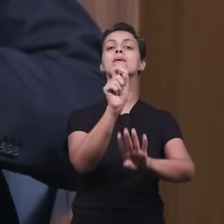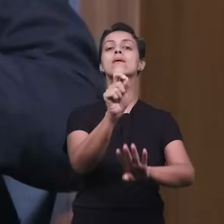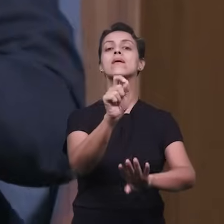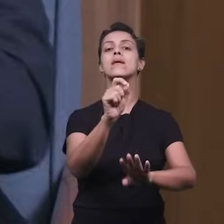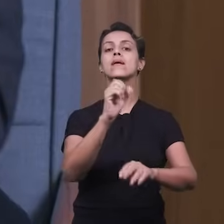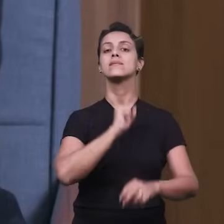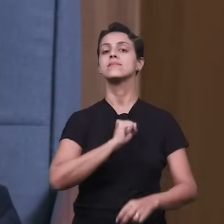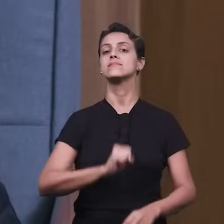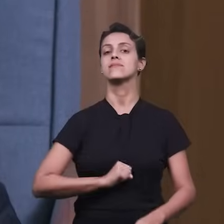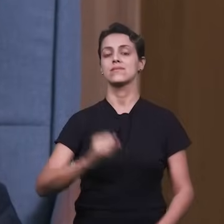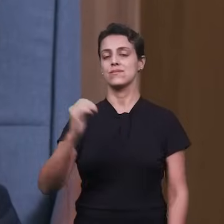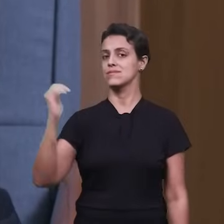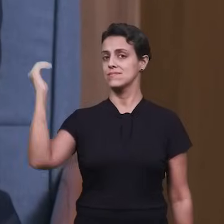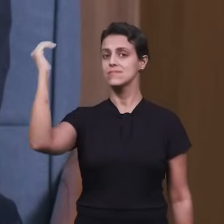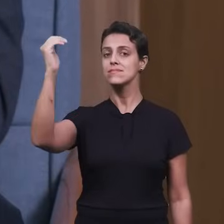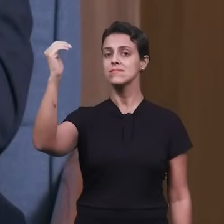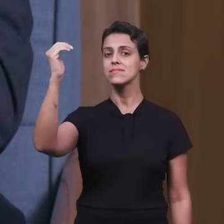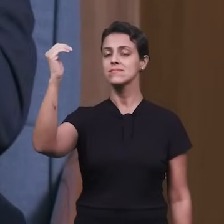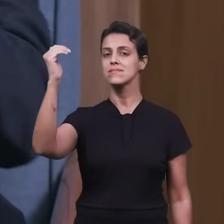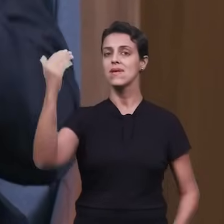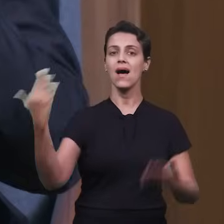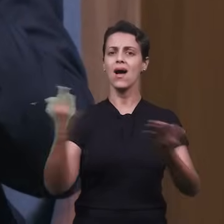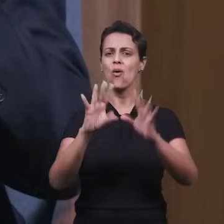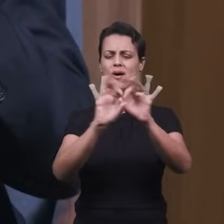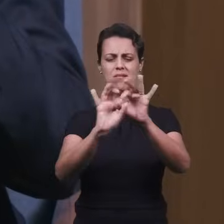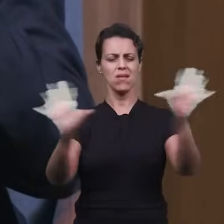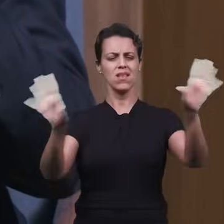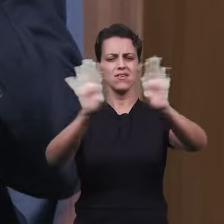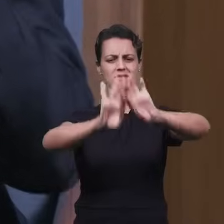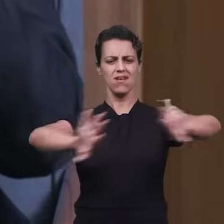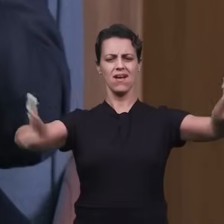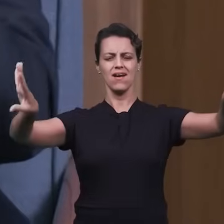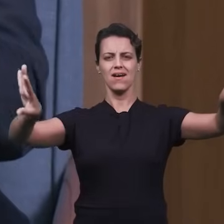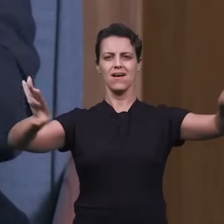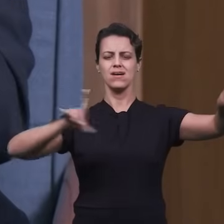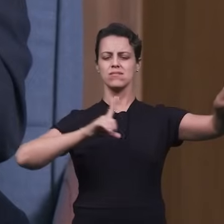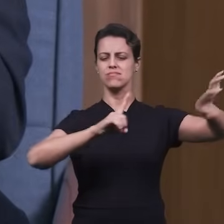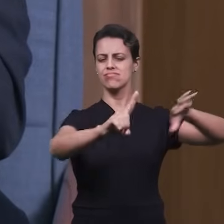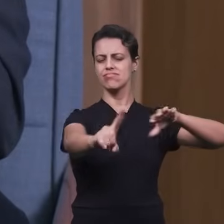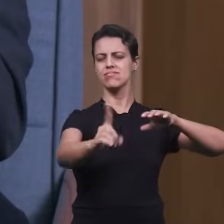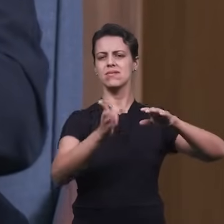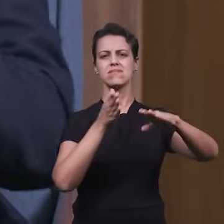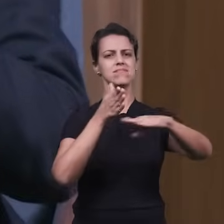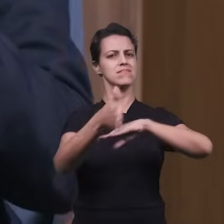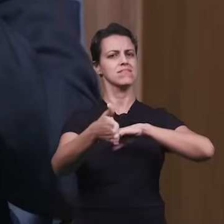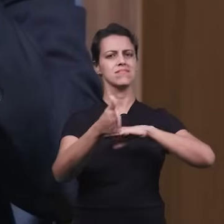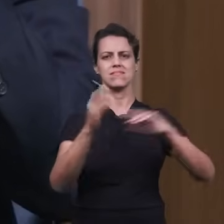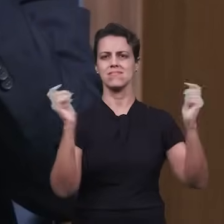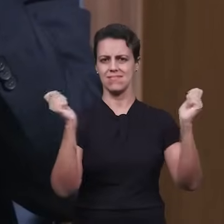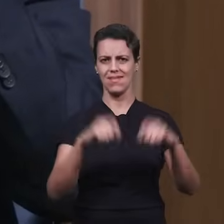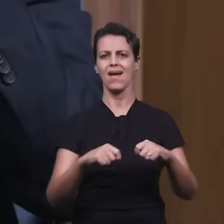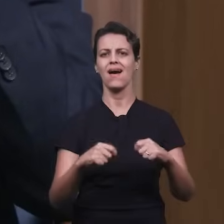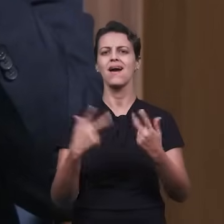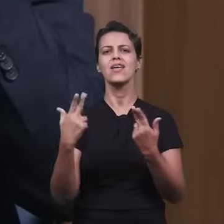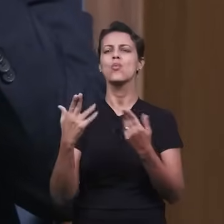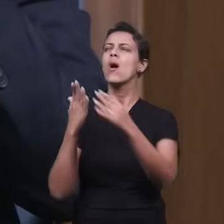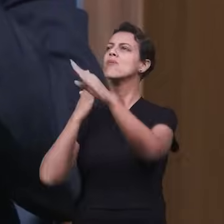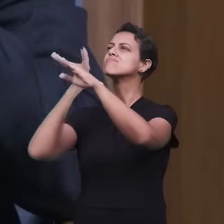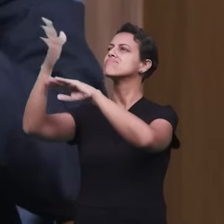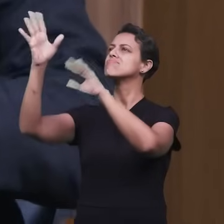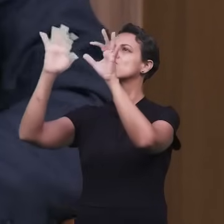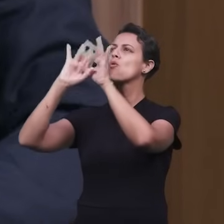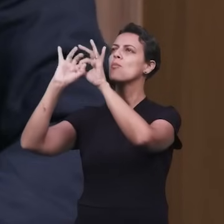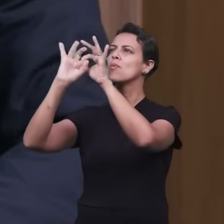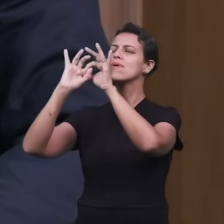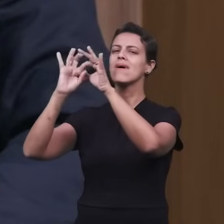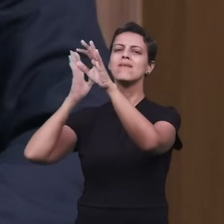que ter essa caminhada também, porque está tudo aberto, para que nós entremos e possamos crescer